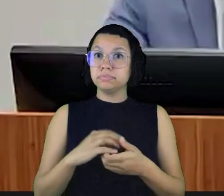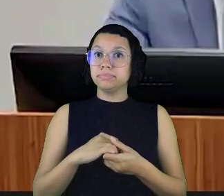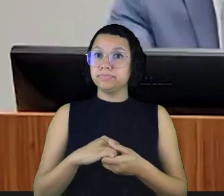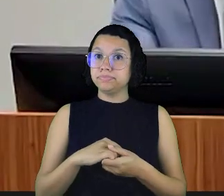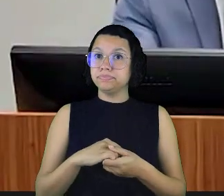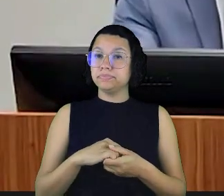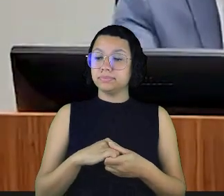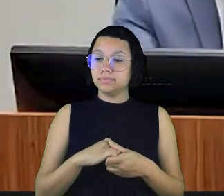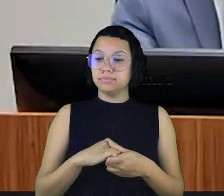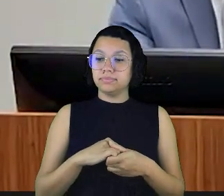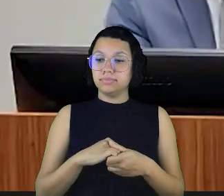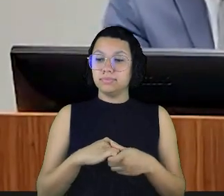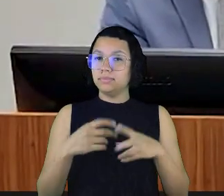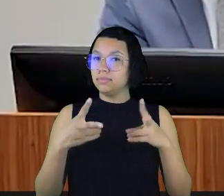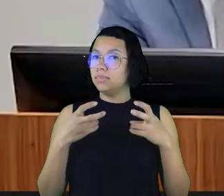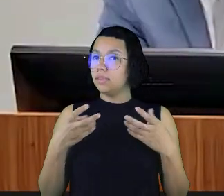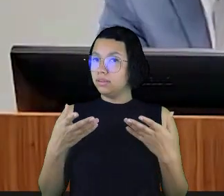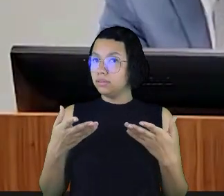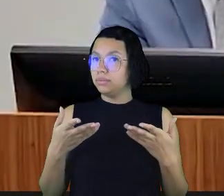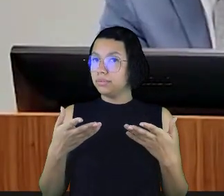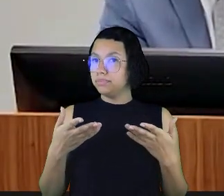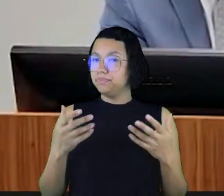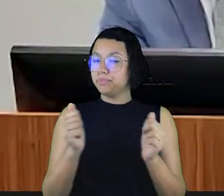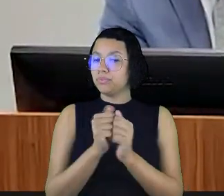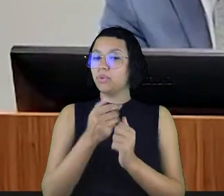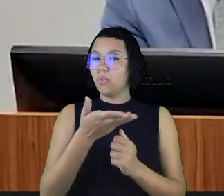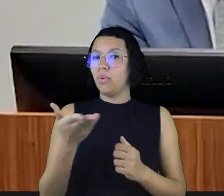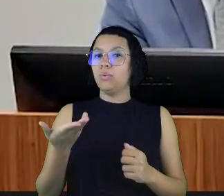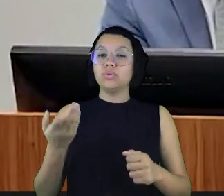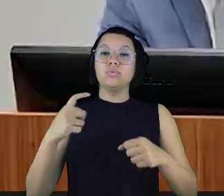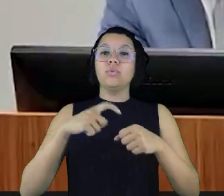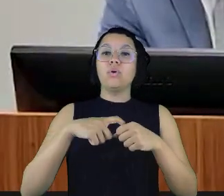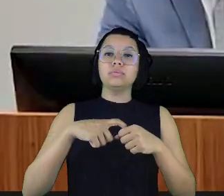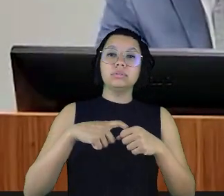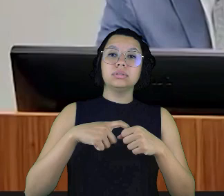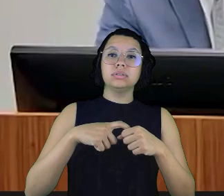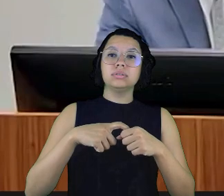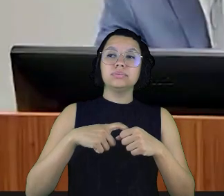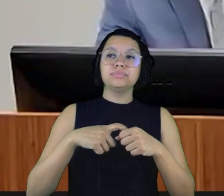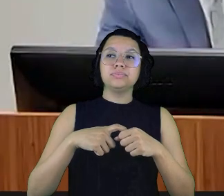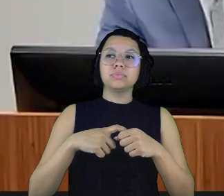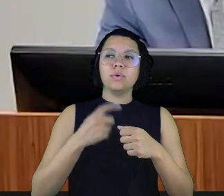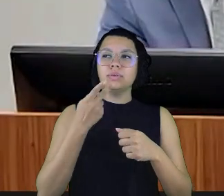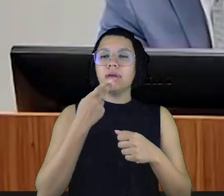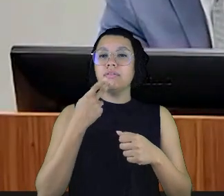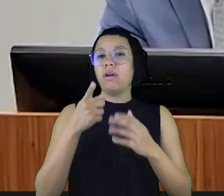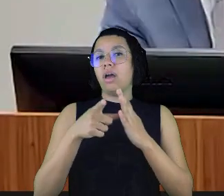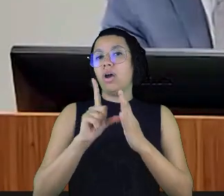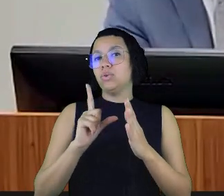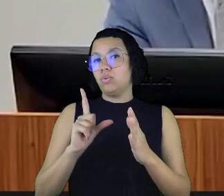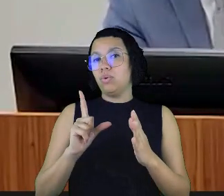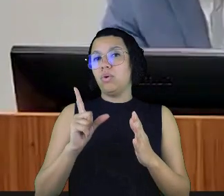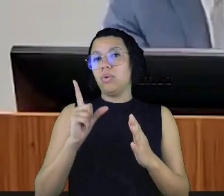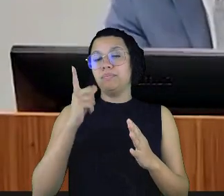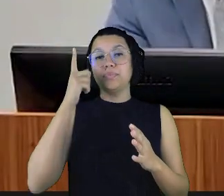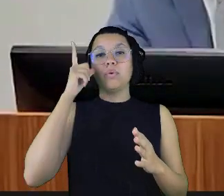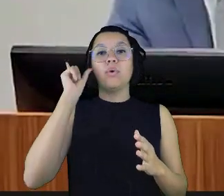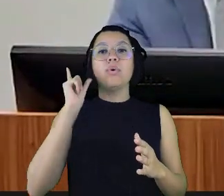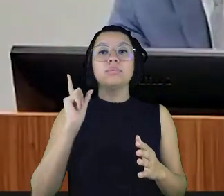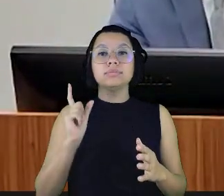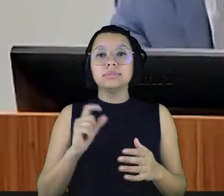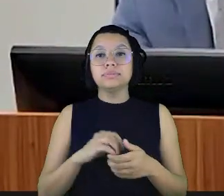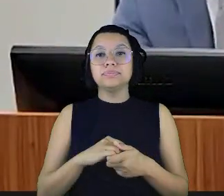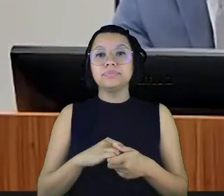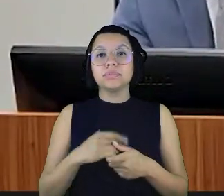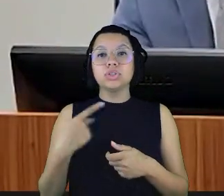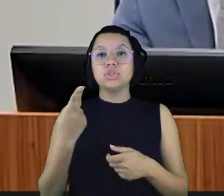E percebam que, com isso, voltando àquilo que nós estávamos contando ontem, aquilo sobre o que nós estávamos conversando ontem, será que não